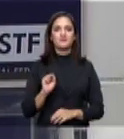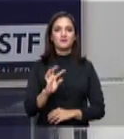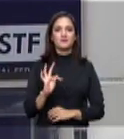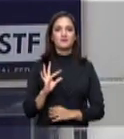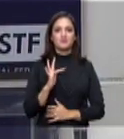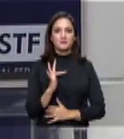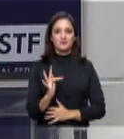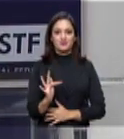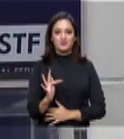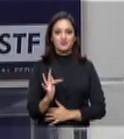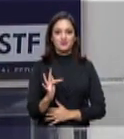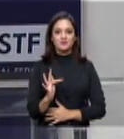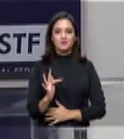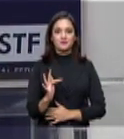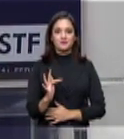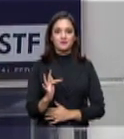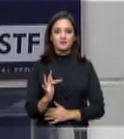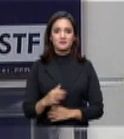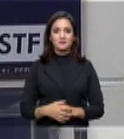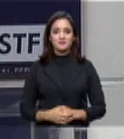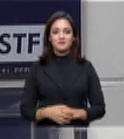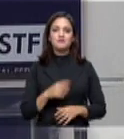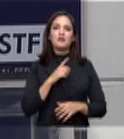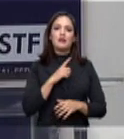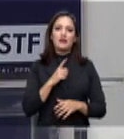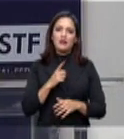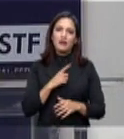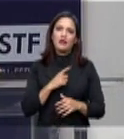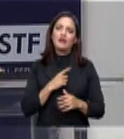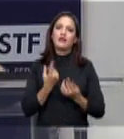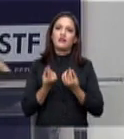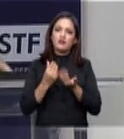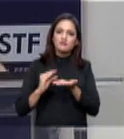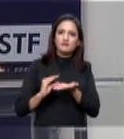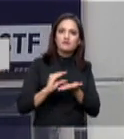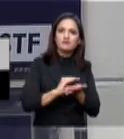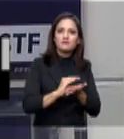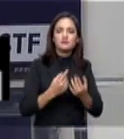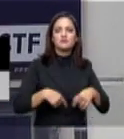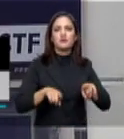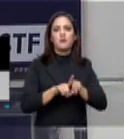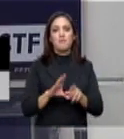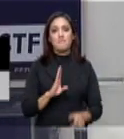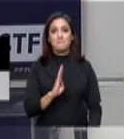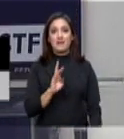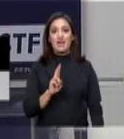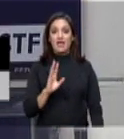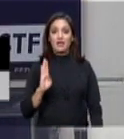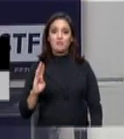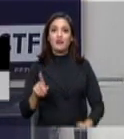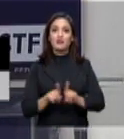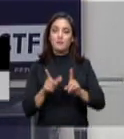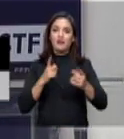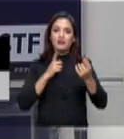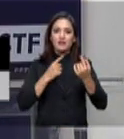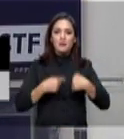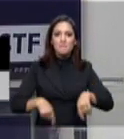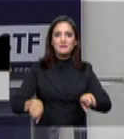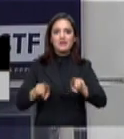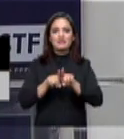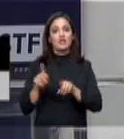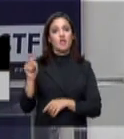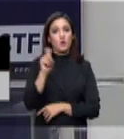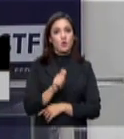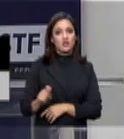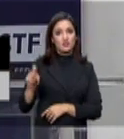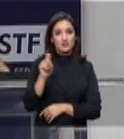Federal, obra que contou com o patrocínio do Banco de Brasília, além de parcerias firmadas com a